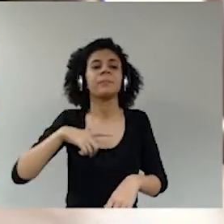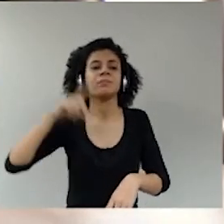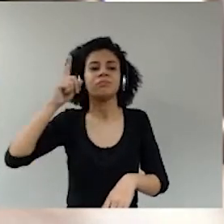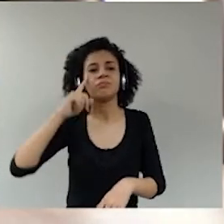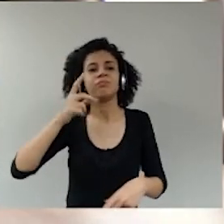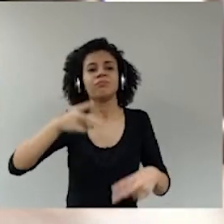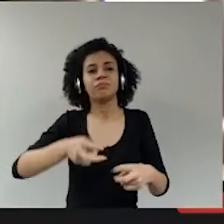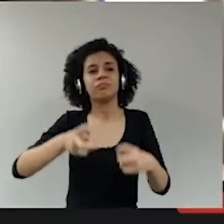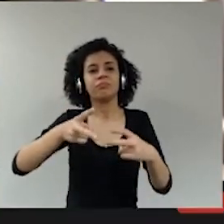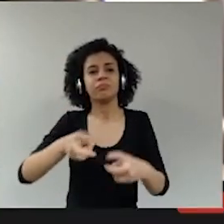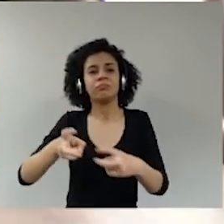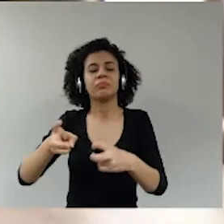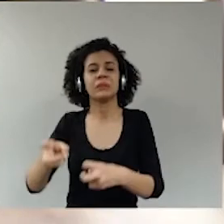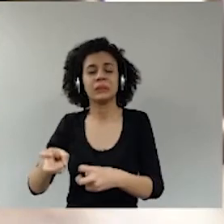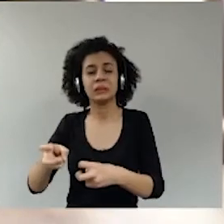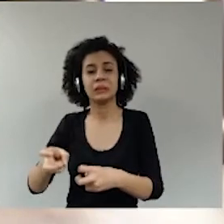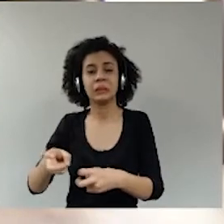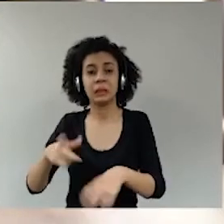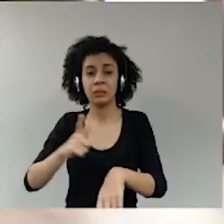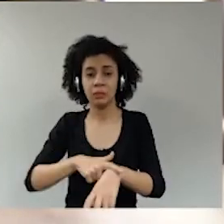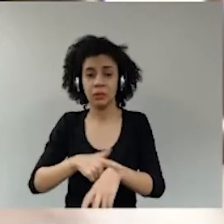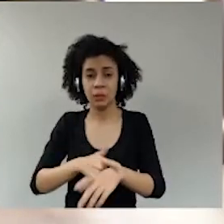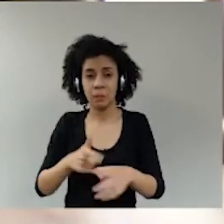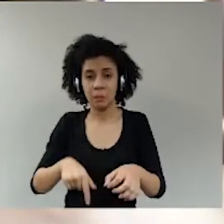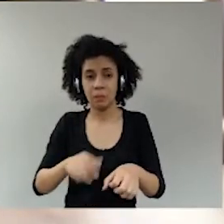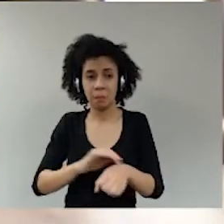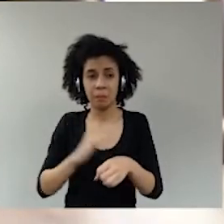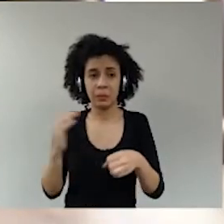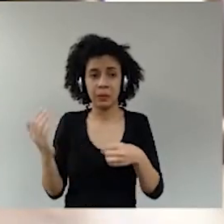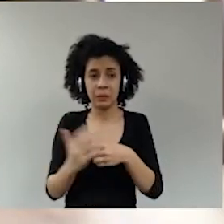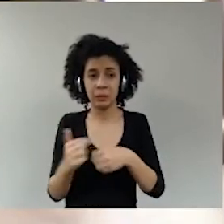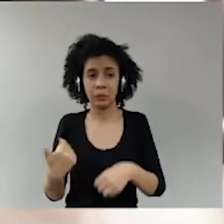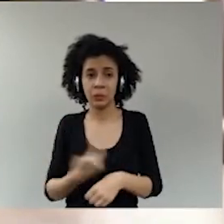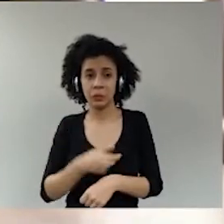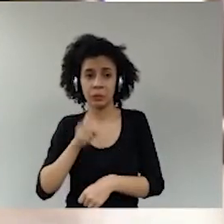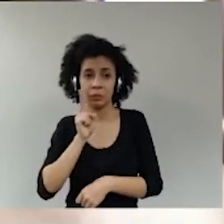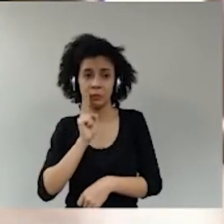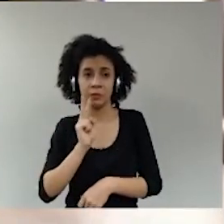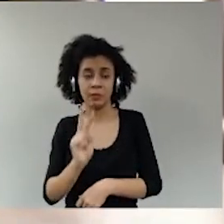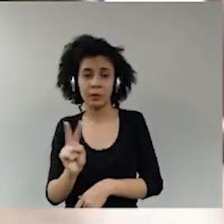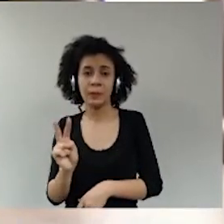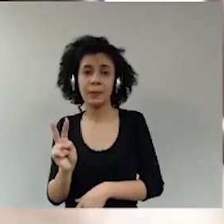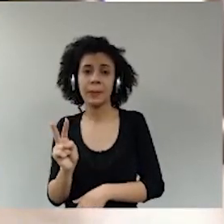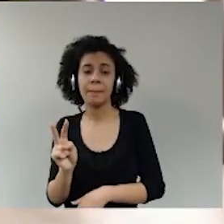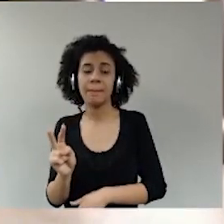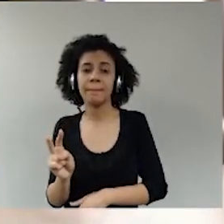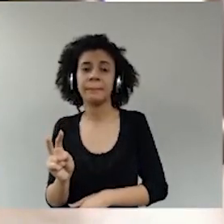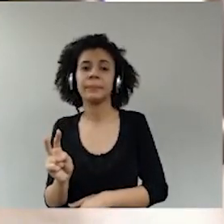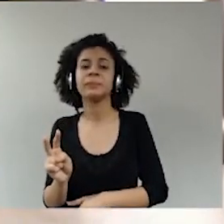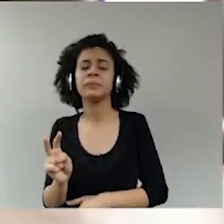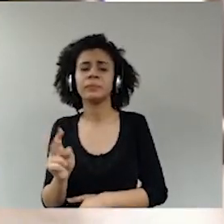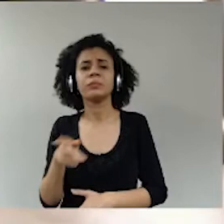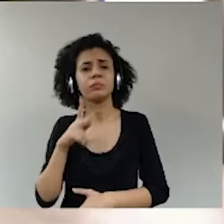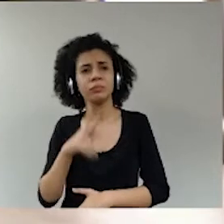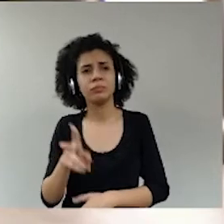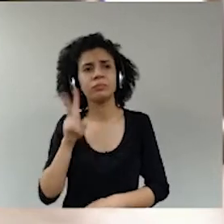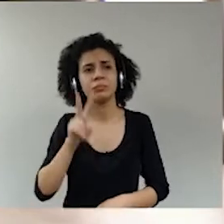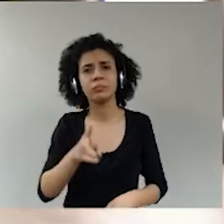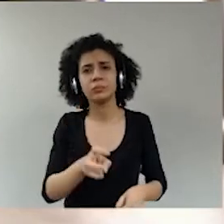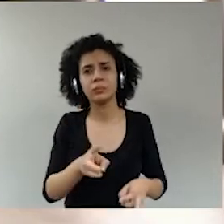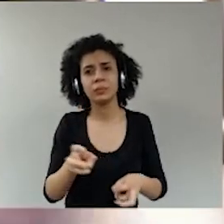diariamente. Nesse tempo de pandemia, a gente viu e continua